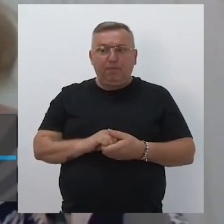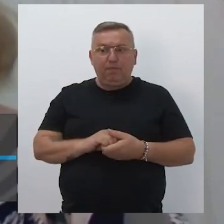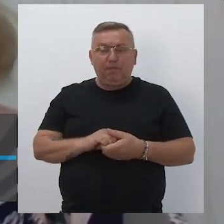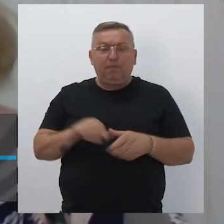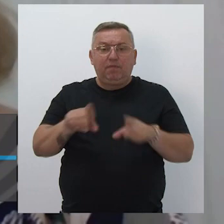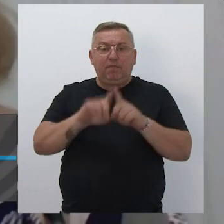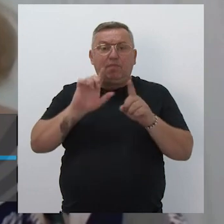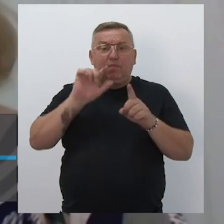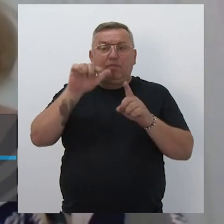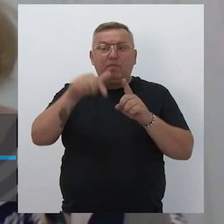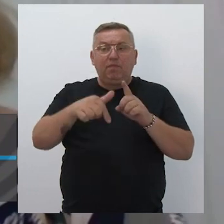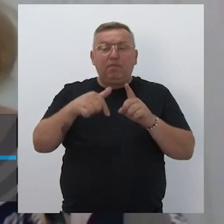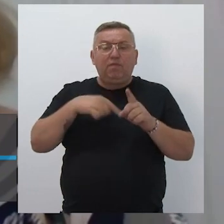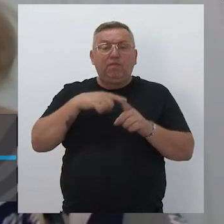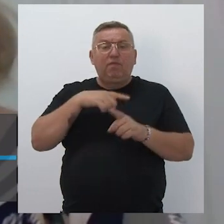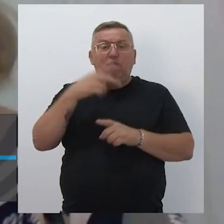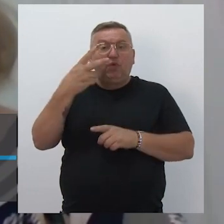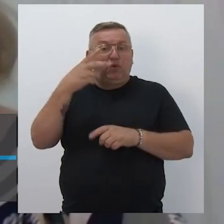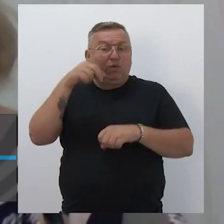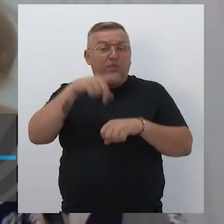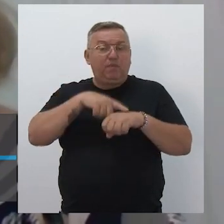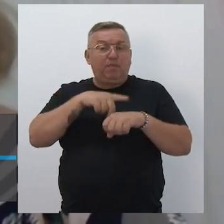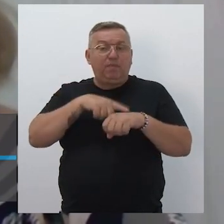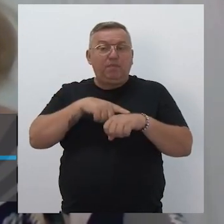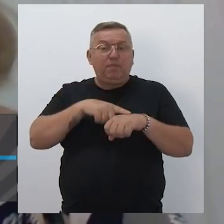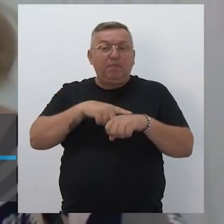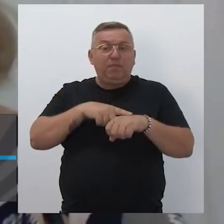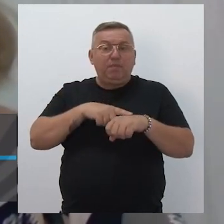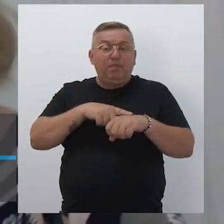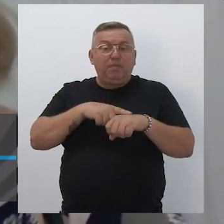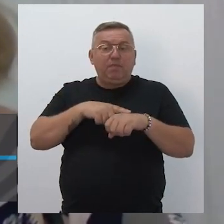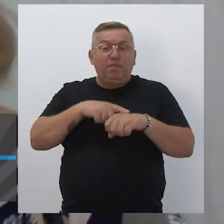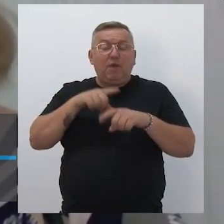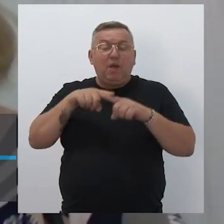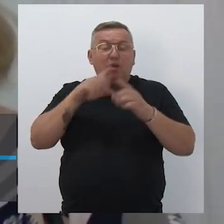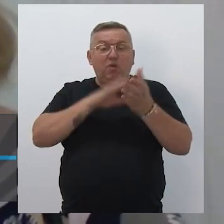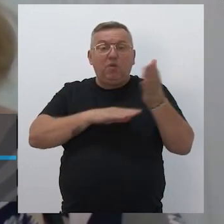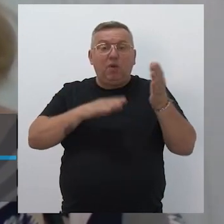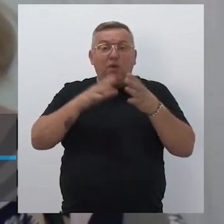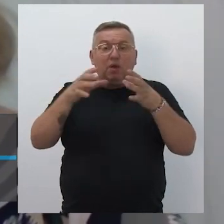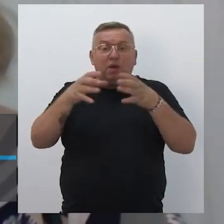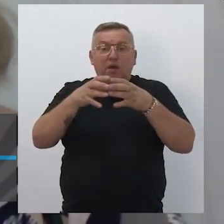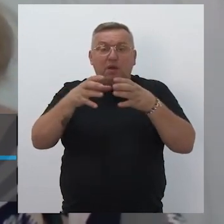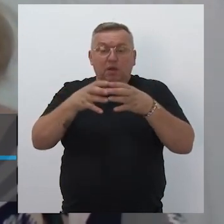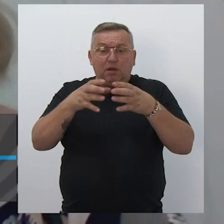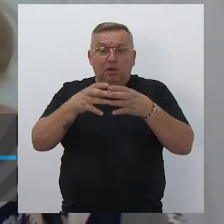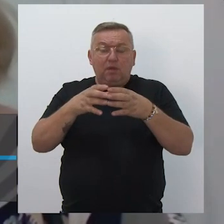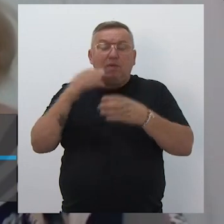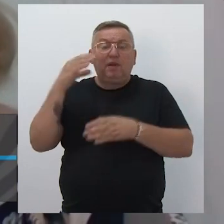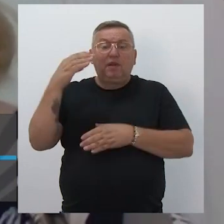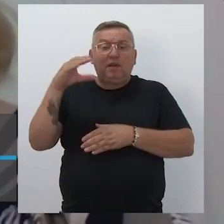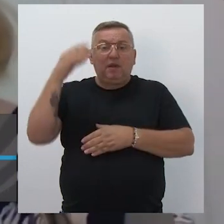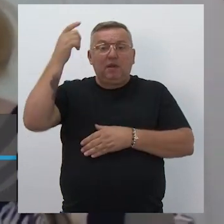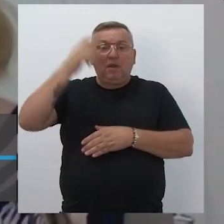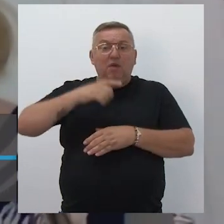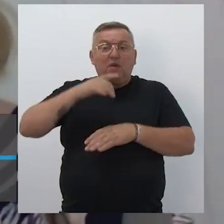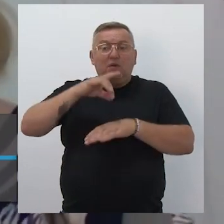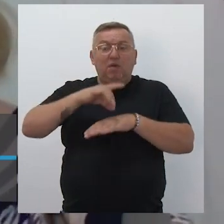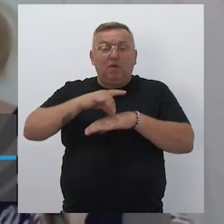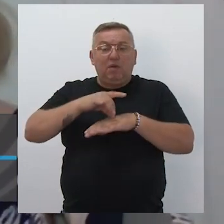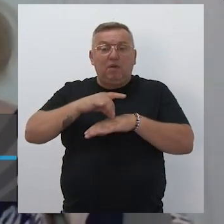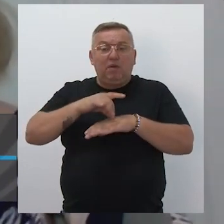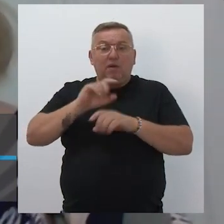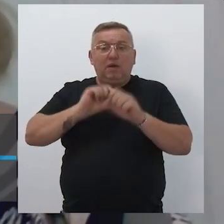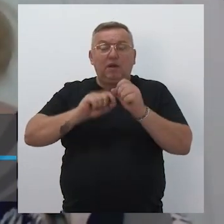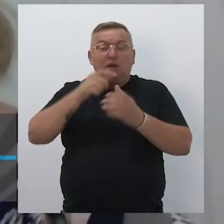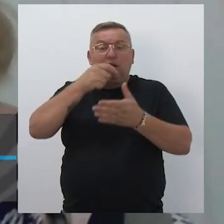E depois nós vamos ter o segundo momento, onde entra toda a equipe de redatores de Ciências Humanas que